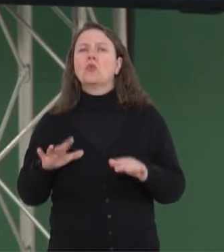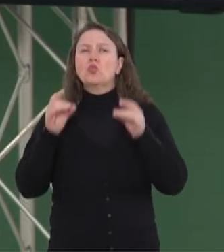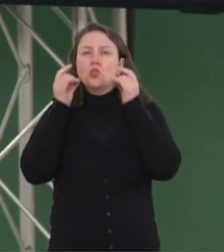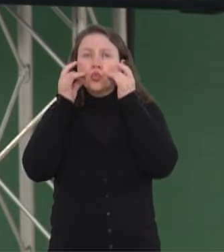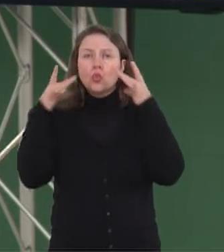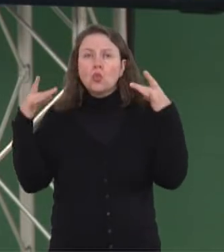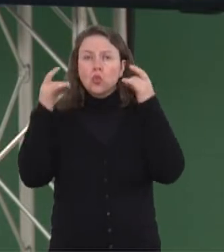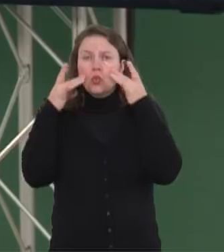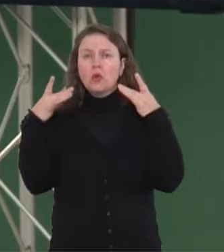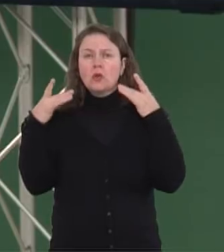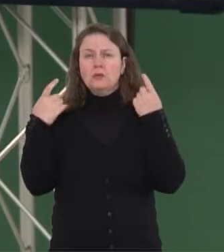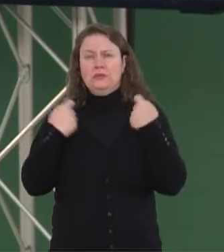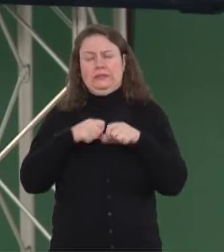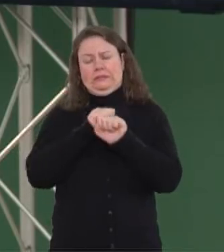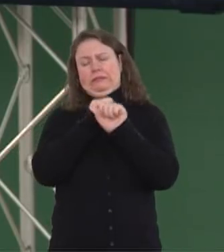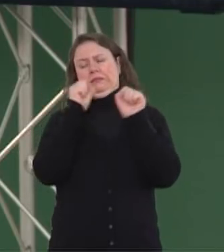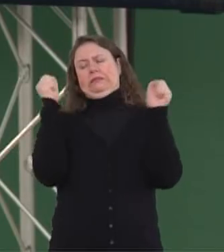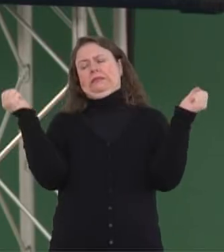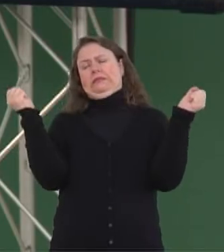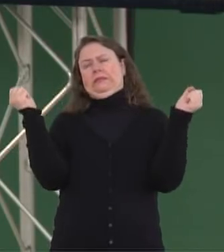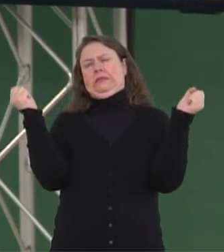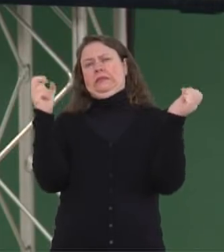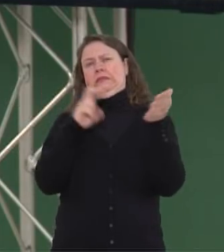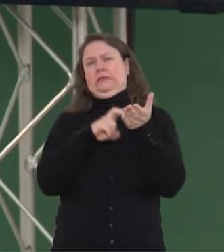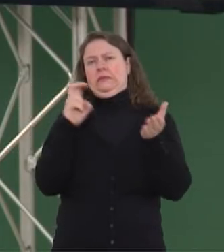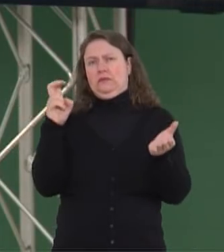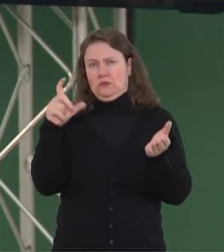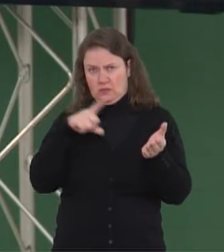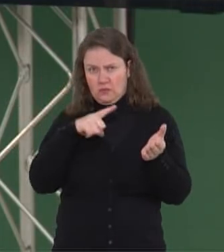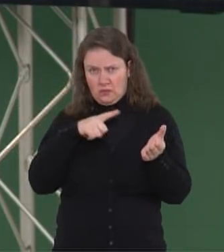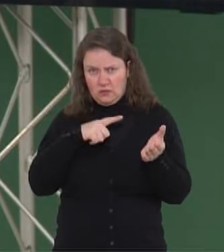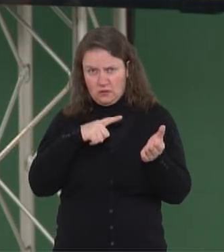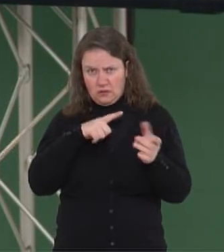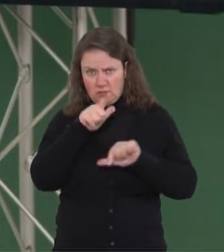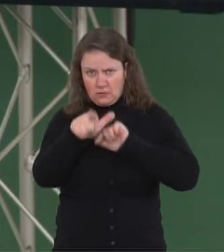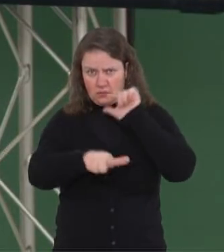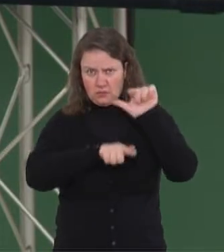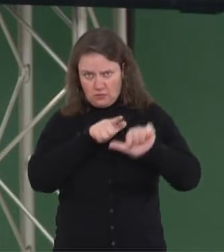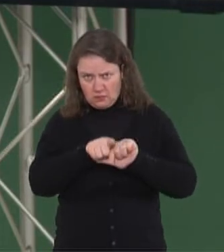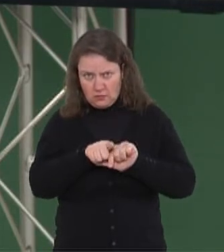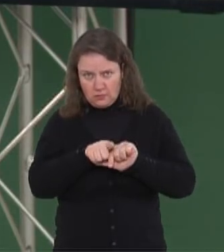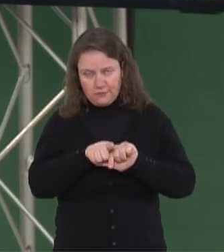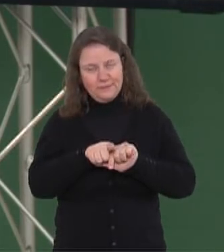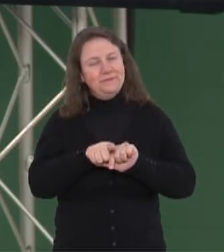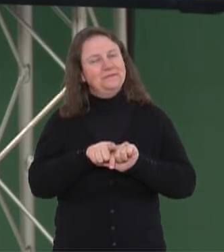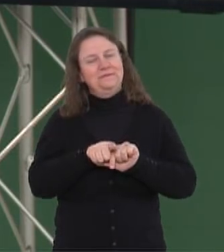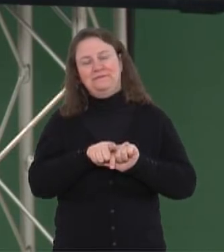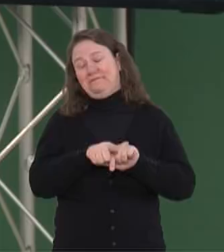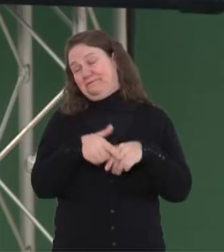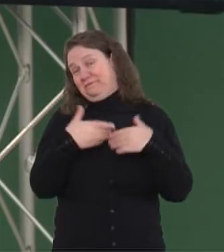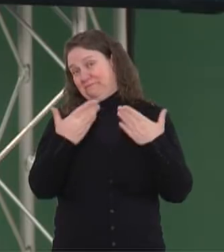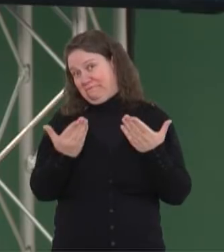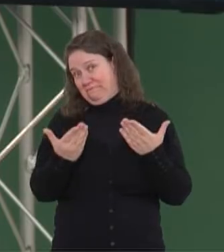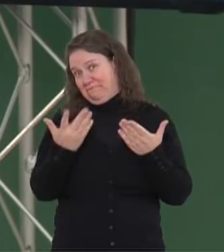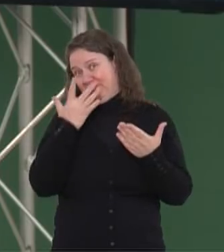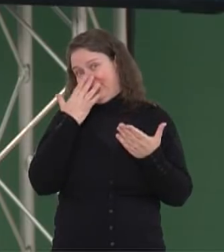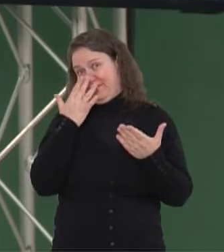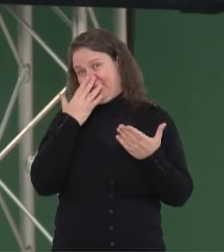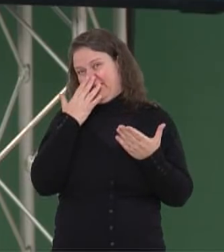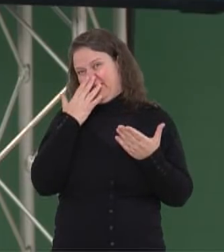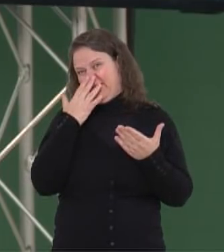Garfield precisa levantar cedo? Ele tem algum trabalho para fazer? Eu acho que ele